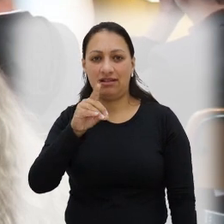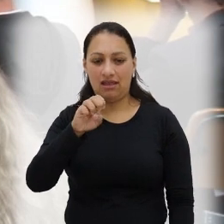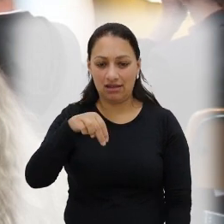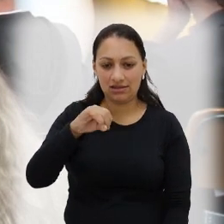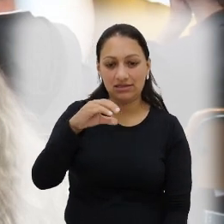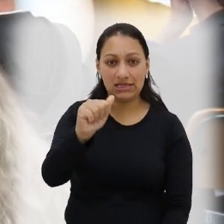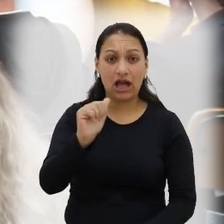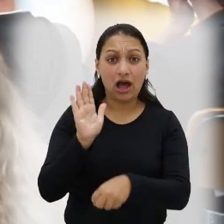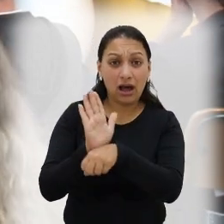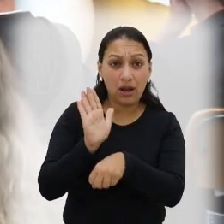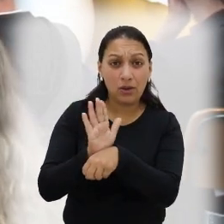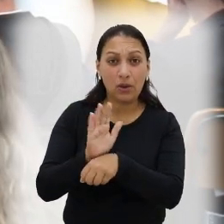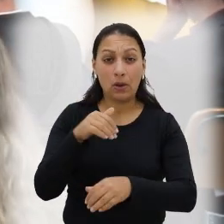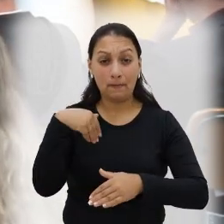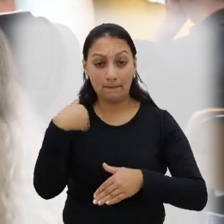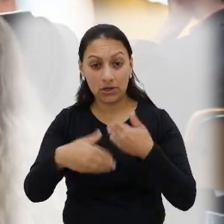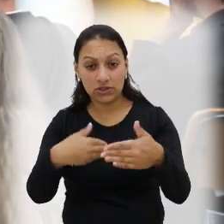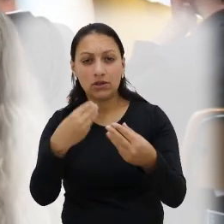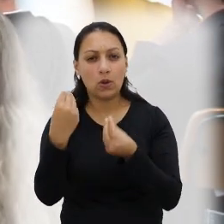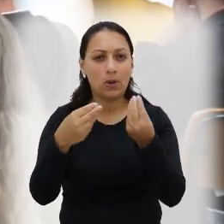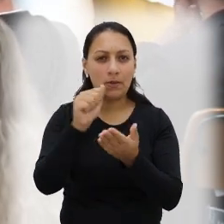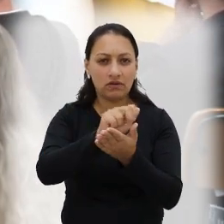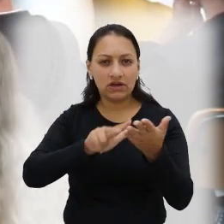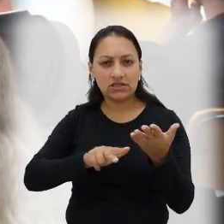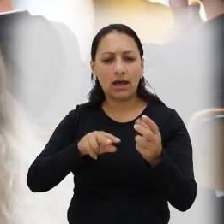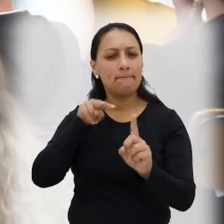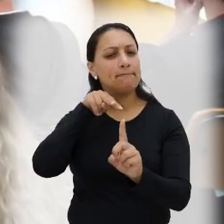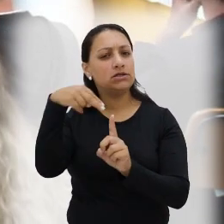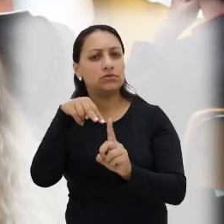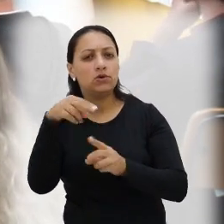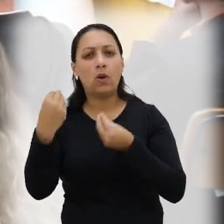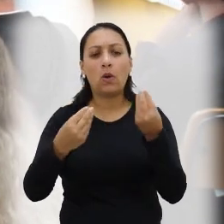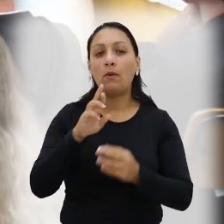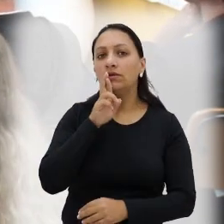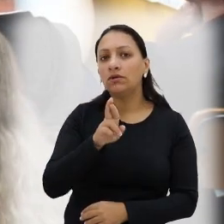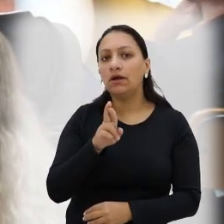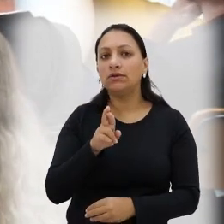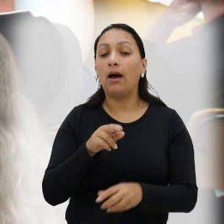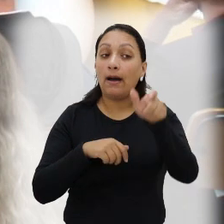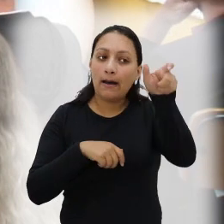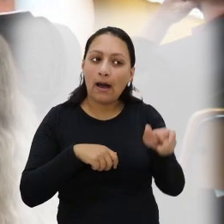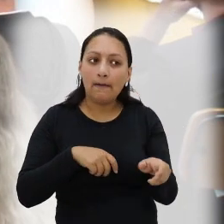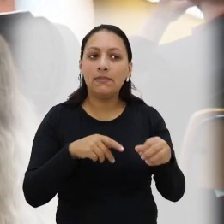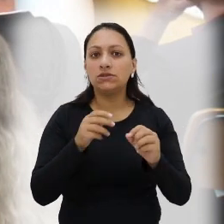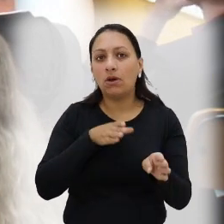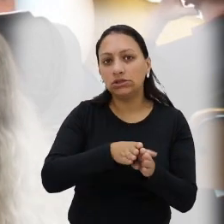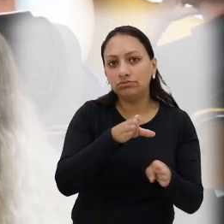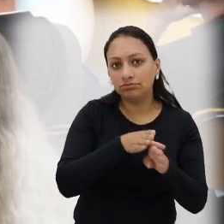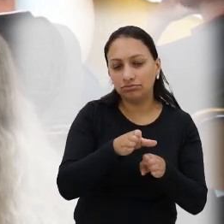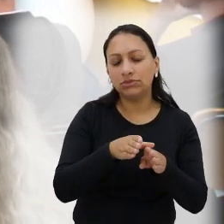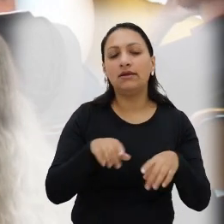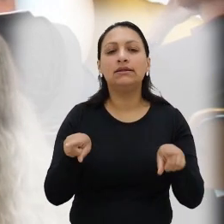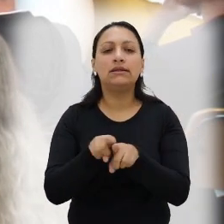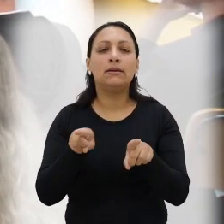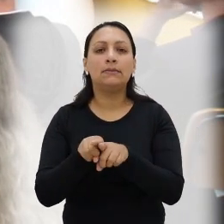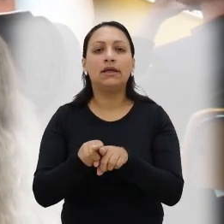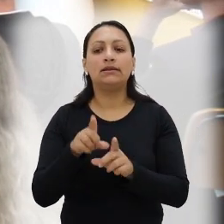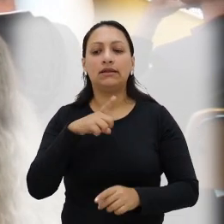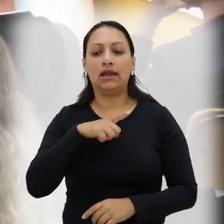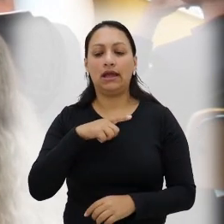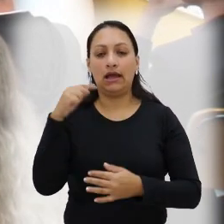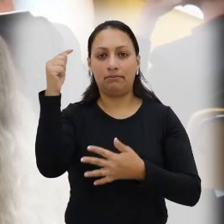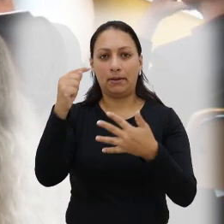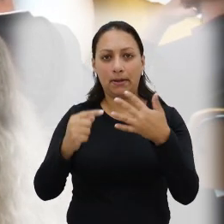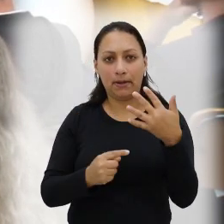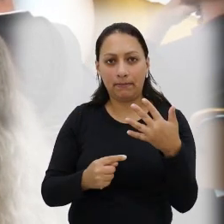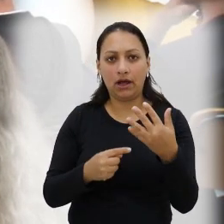ajudar no processo de avaliação e de percepção de resultados pelo mentor. São 20 atributos nas 5 áreas que eu mostrei antes. E